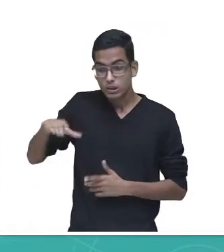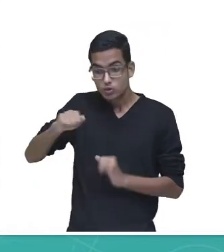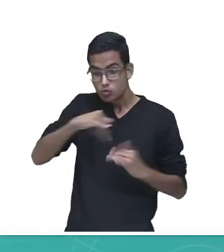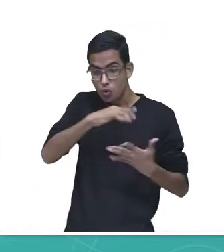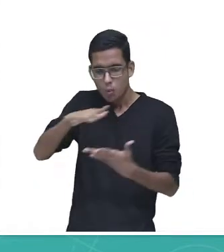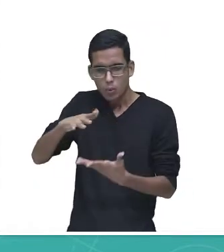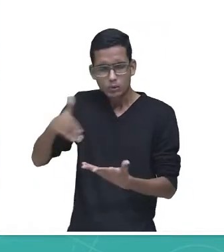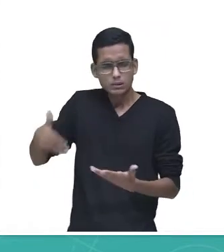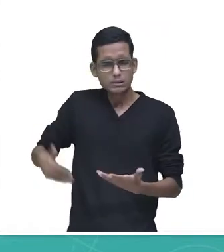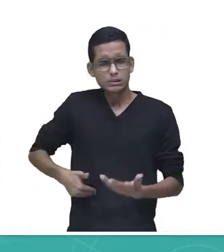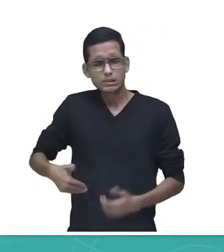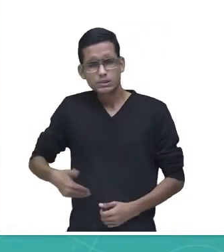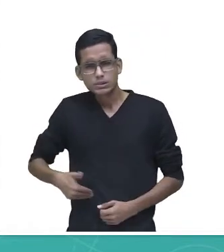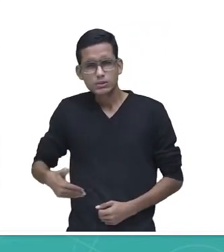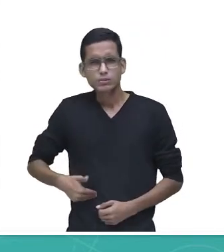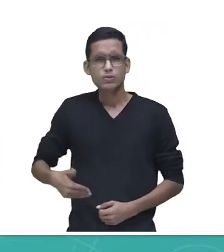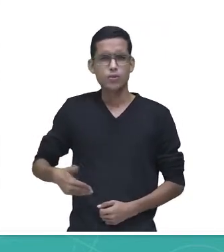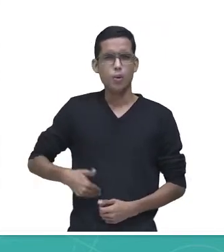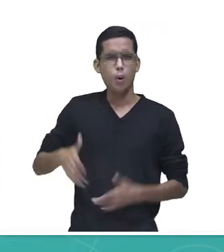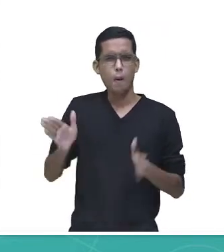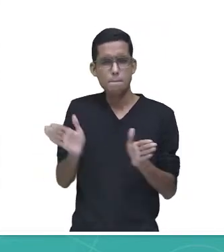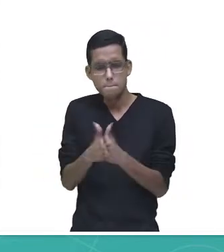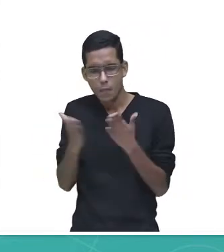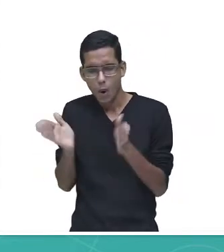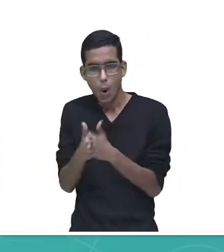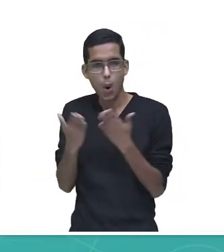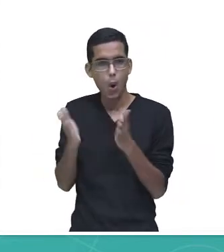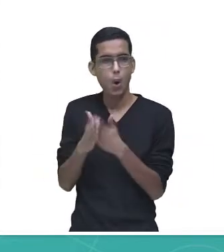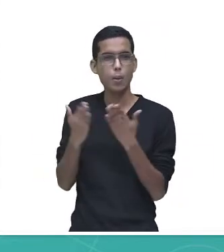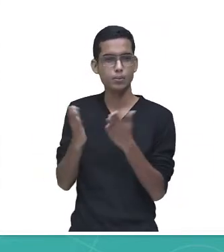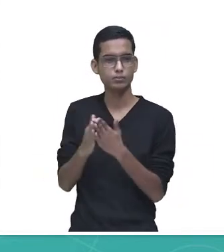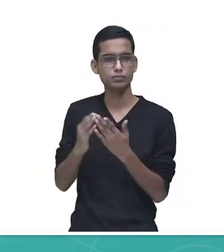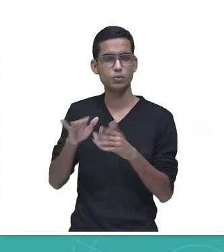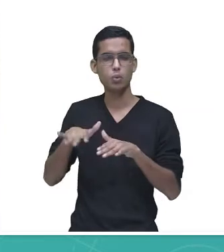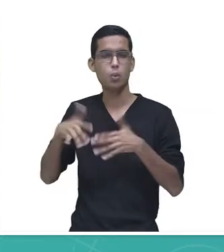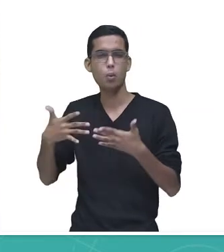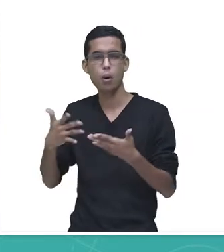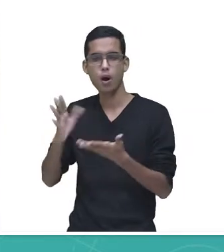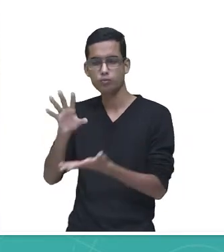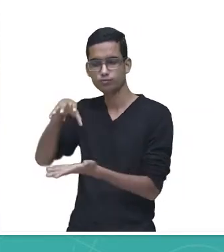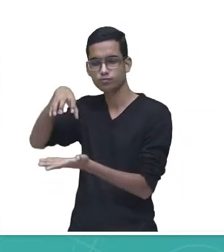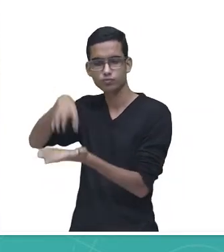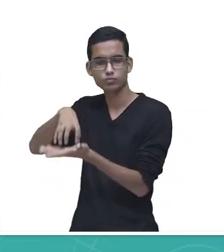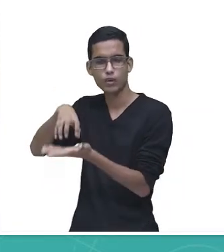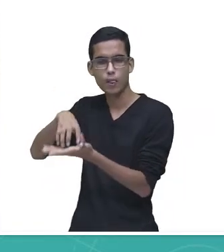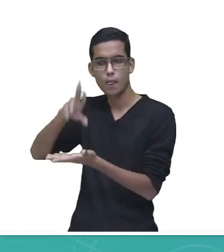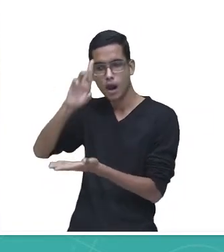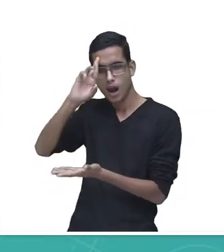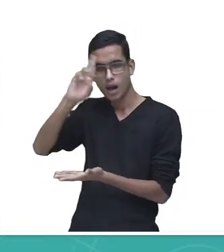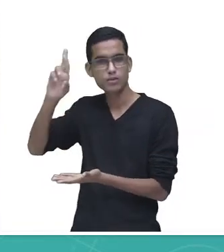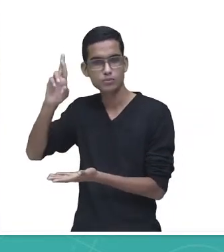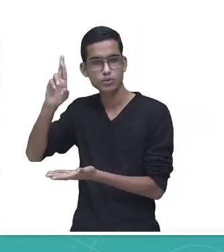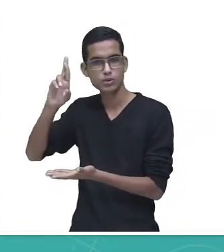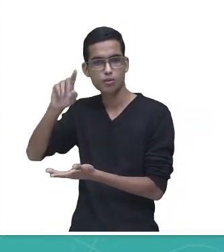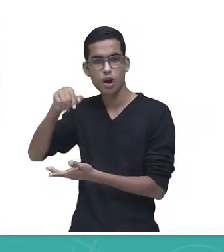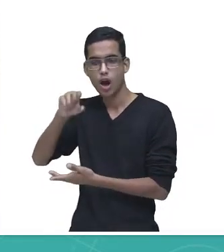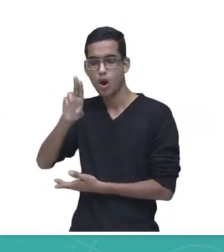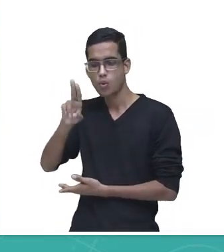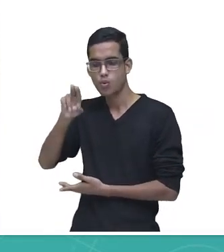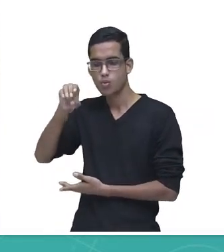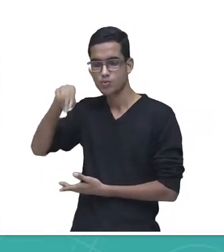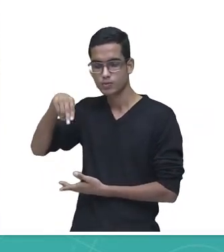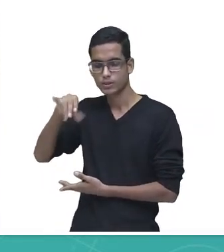Qual instrumento da ONU é responsável por isso? A Unicef, Fundo das Nações Unidas para a Infância, onde nós vamos